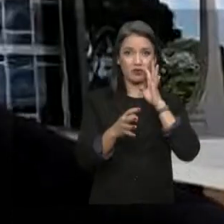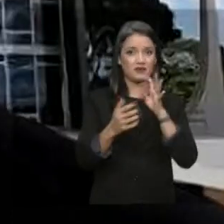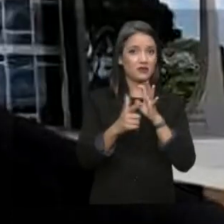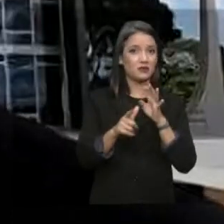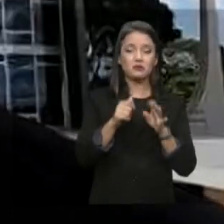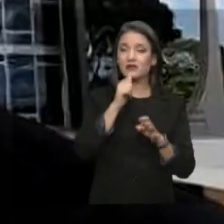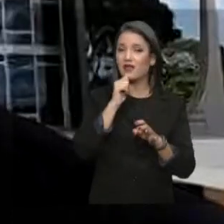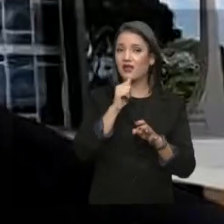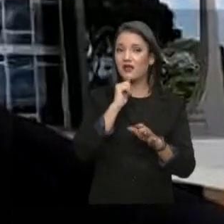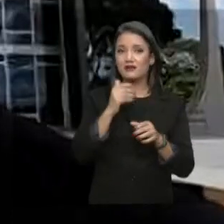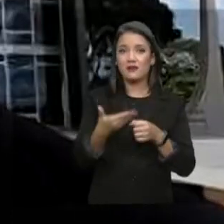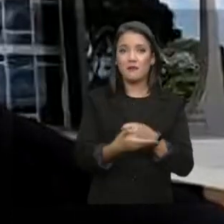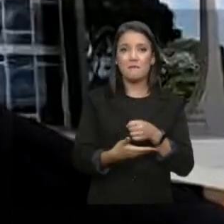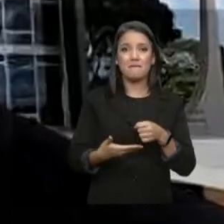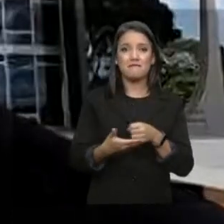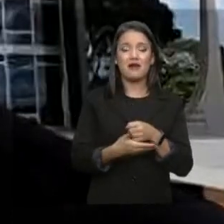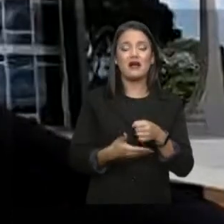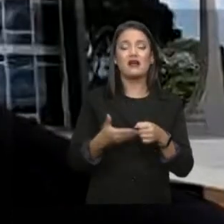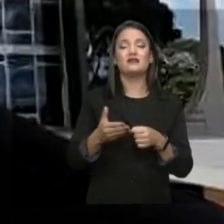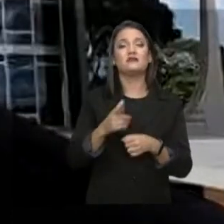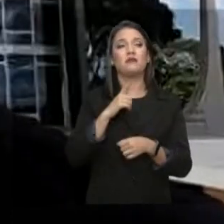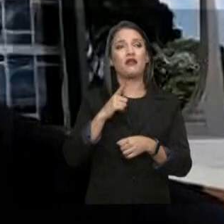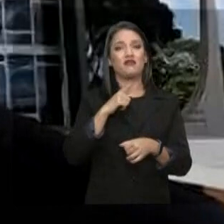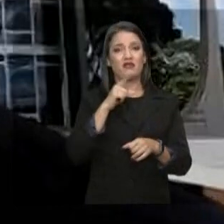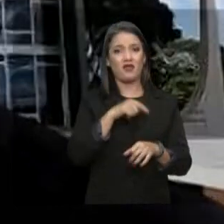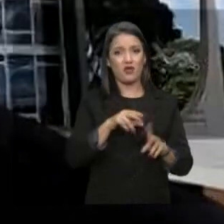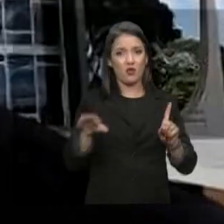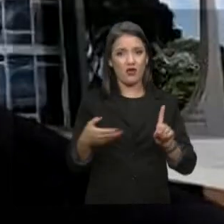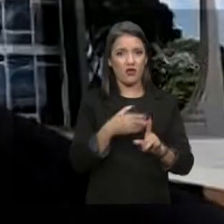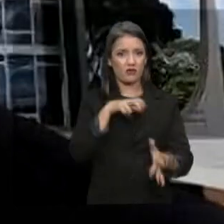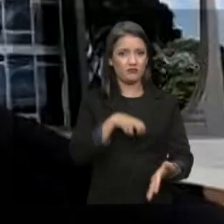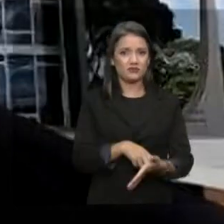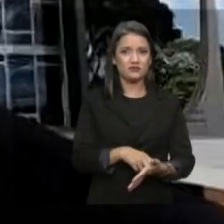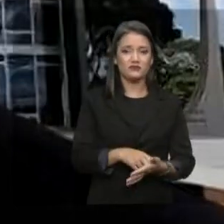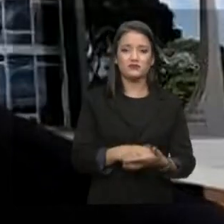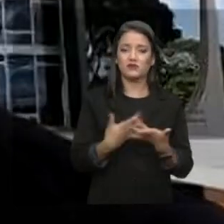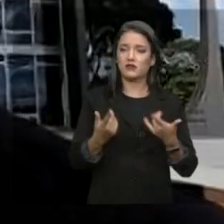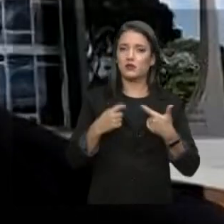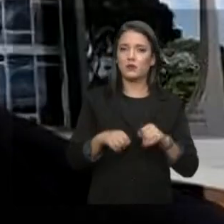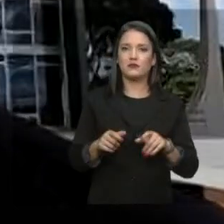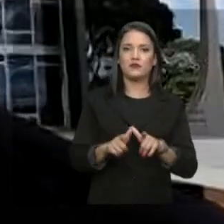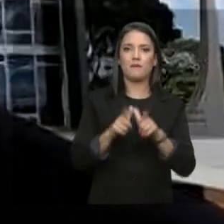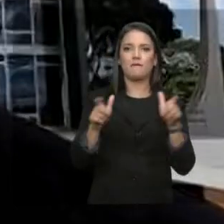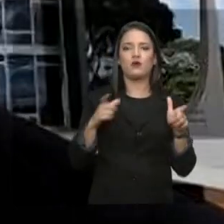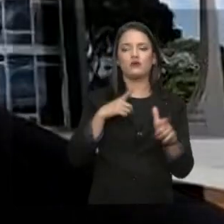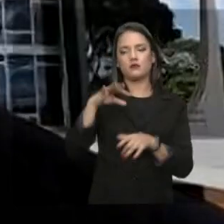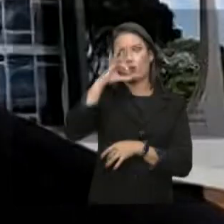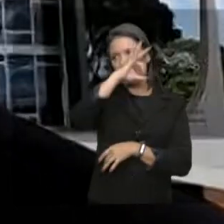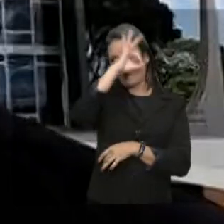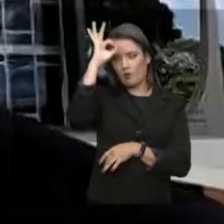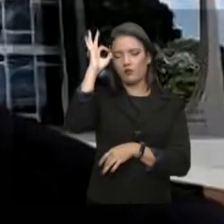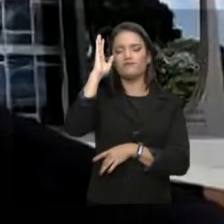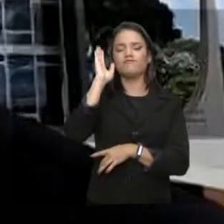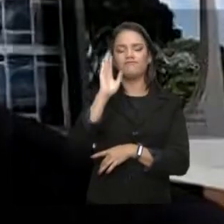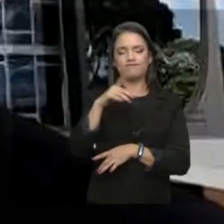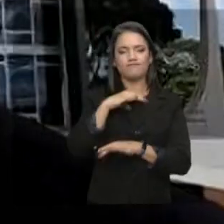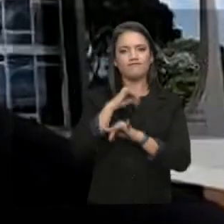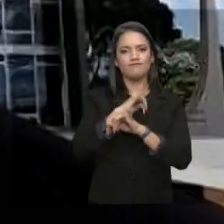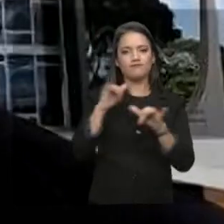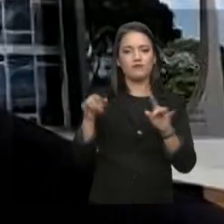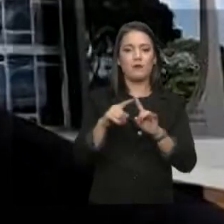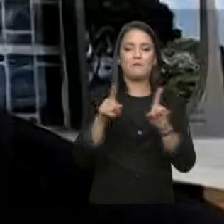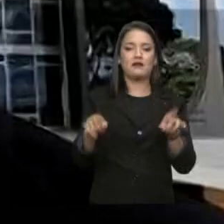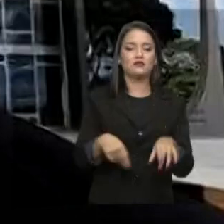obtido o respaldo necessário para a condenação do réu. Este não precisa de maioria para ter a sua inocência proclamada, basta que não